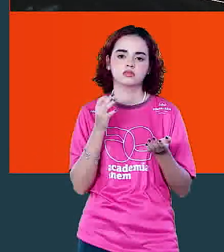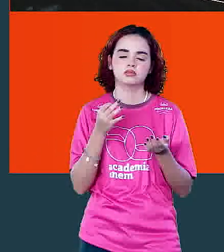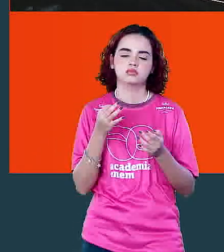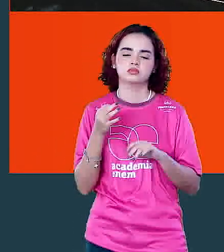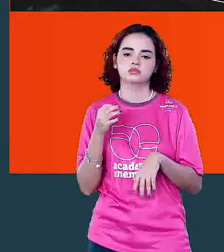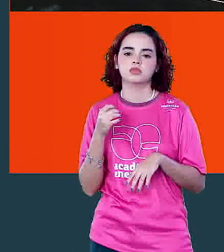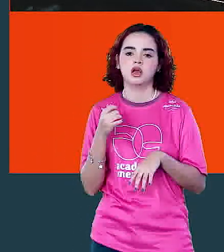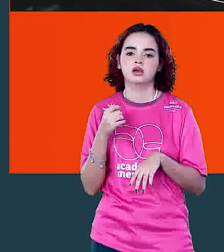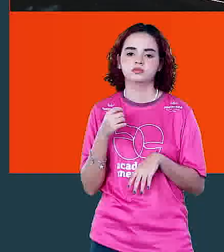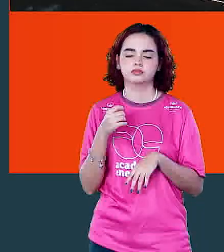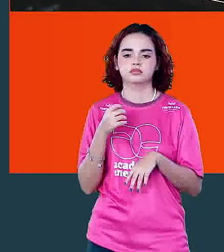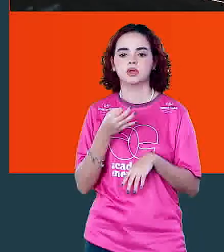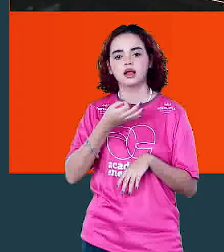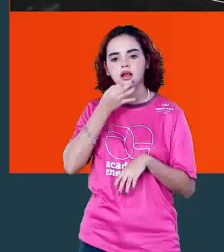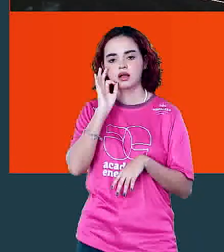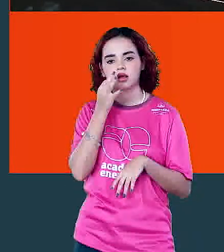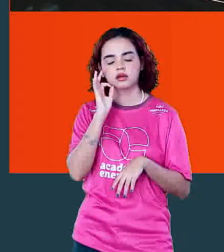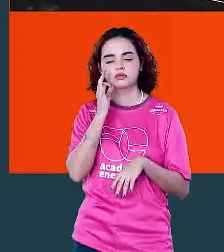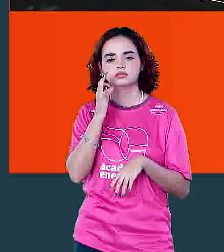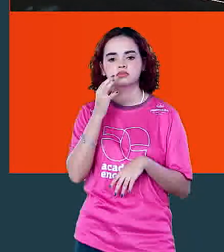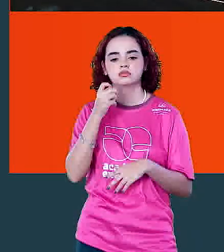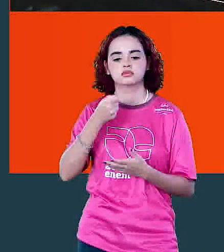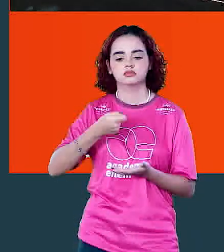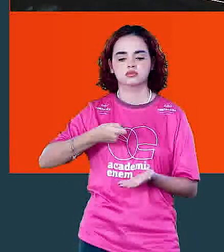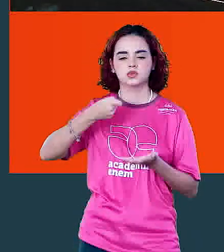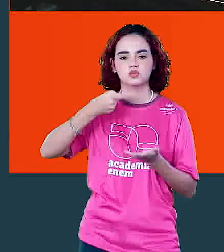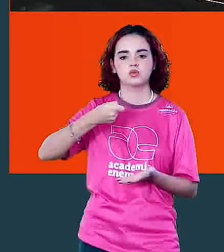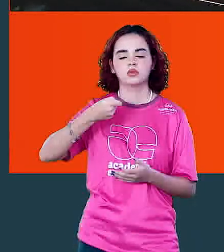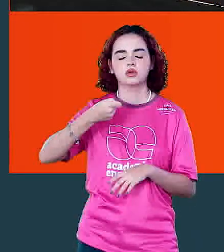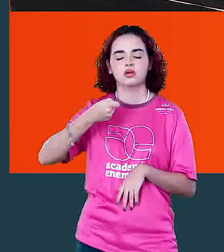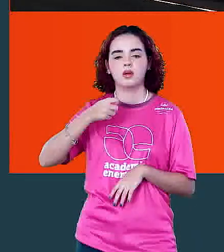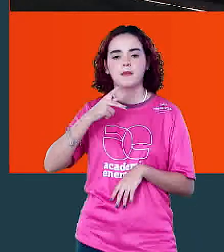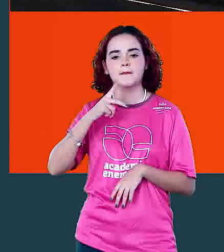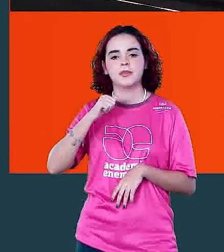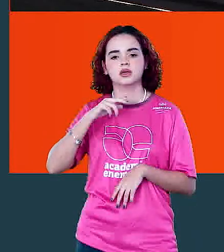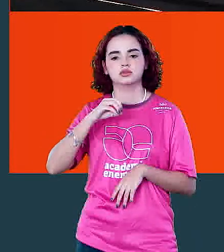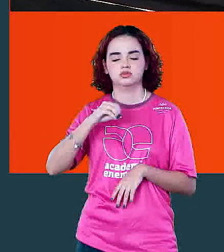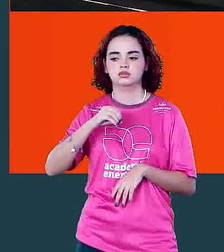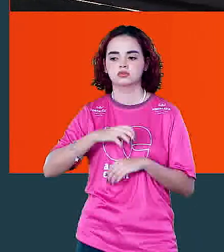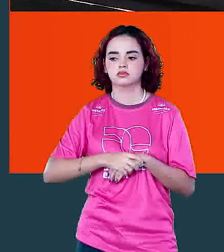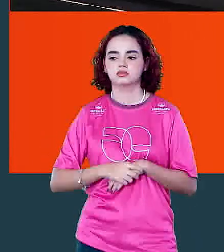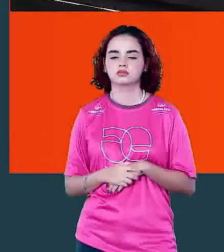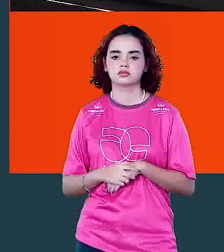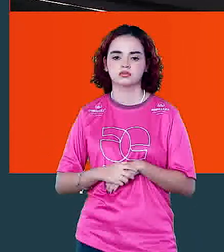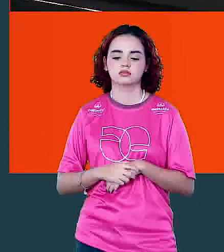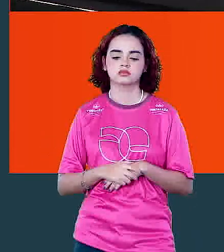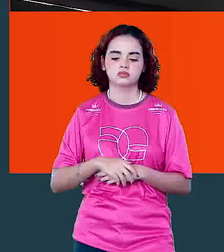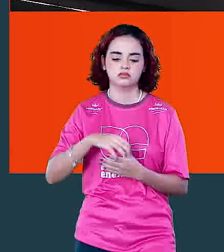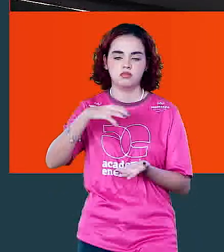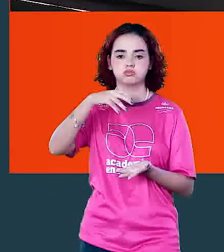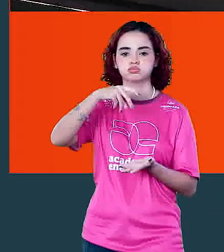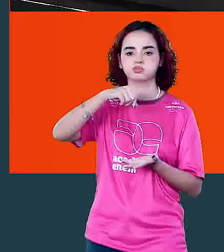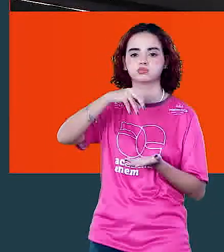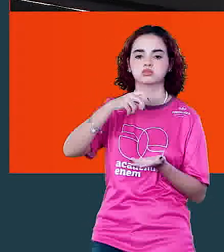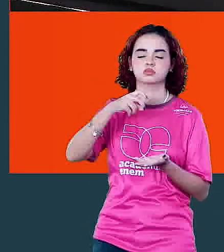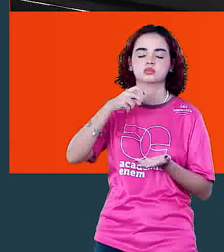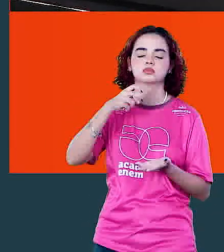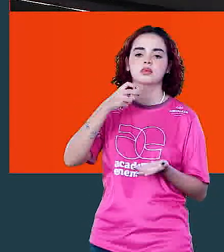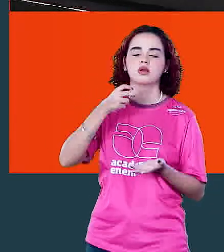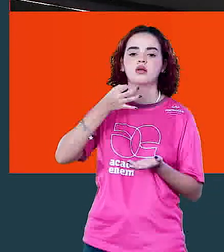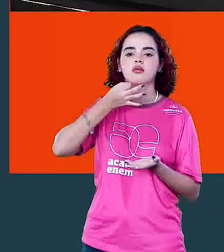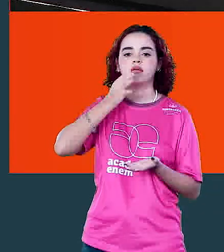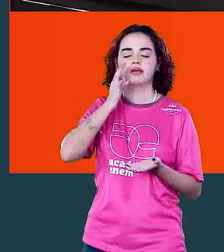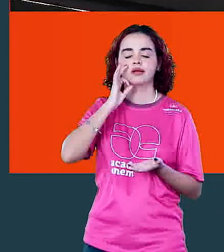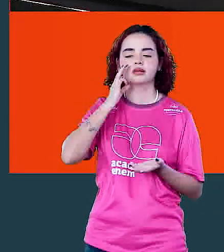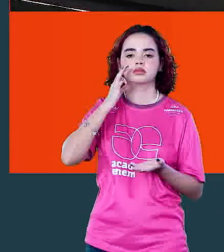cápsula, você faz aquele café no pano. Café no pano. Bota lá o café dentro do pano